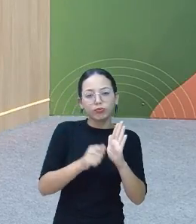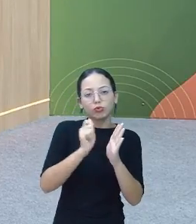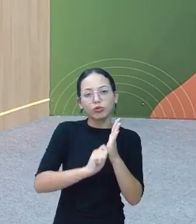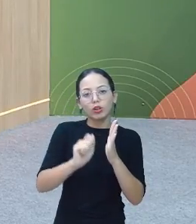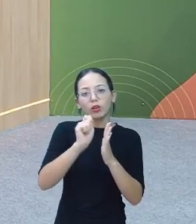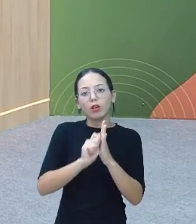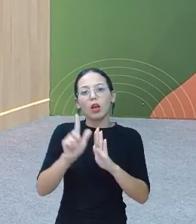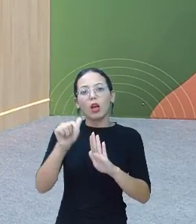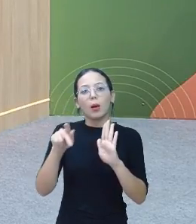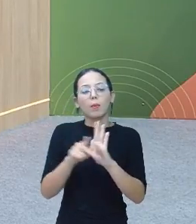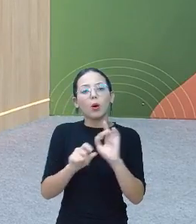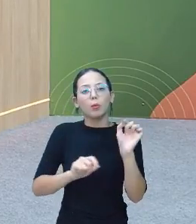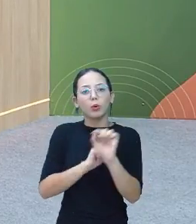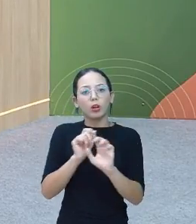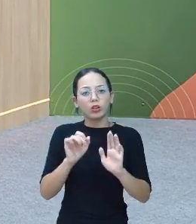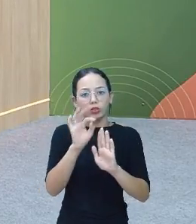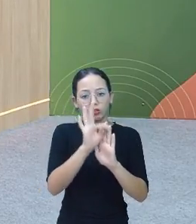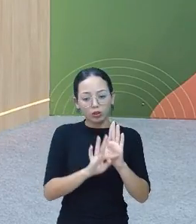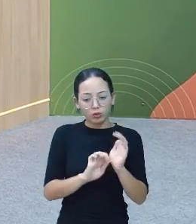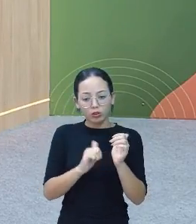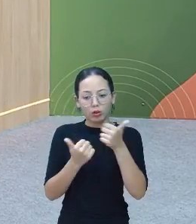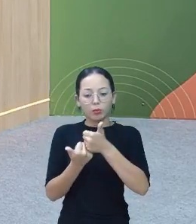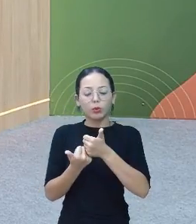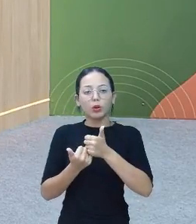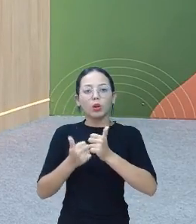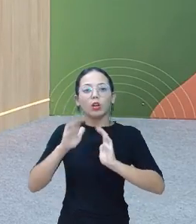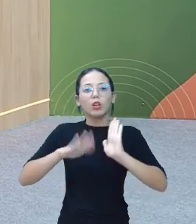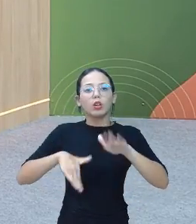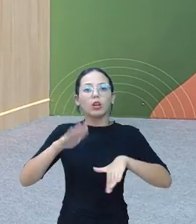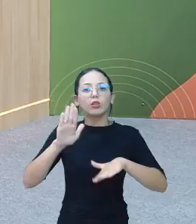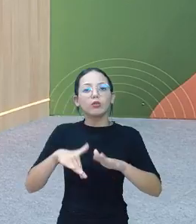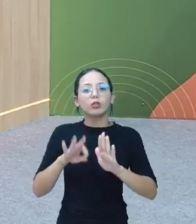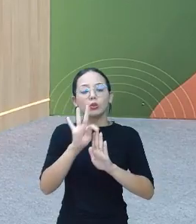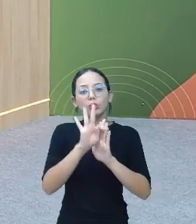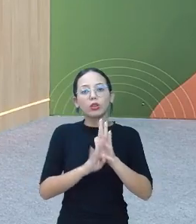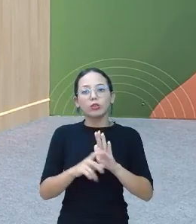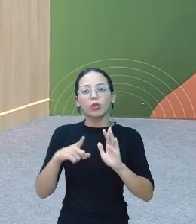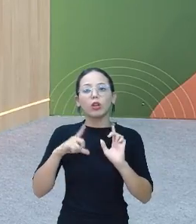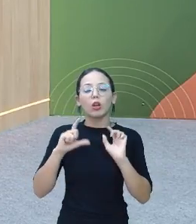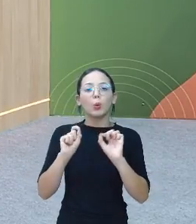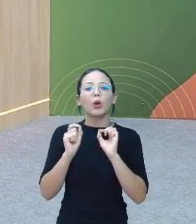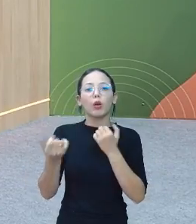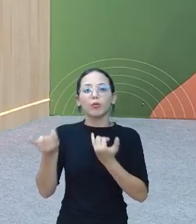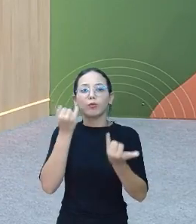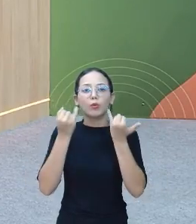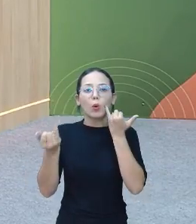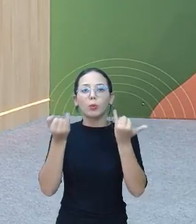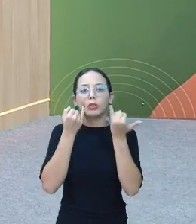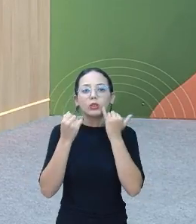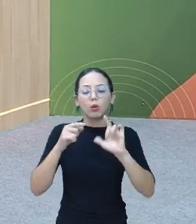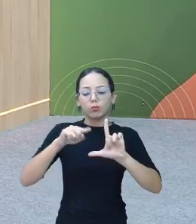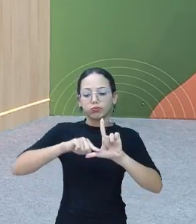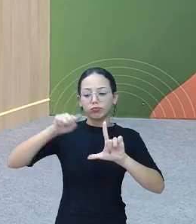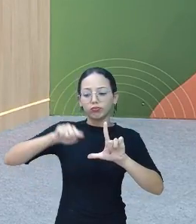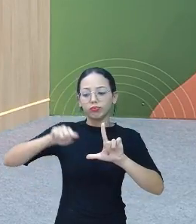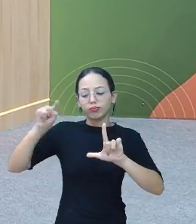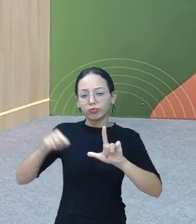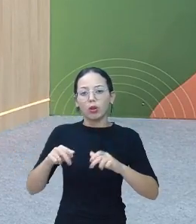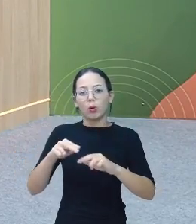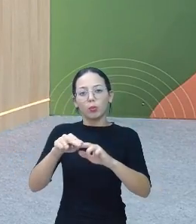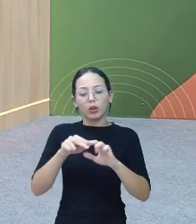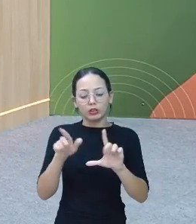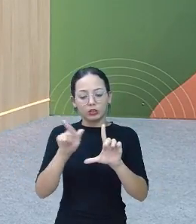são dados textos de apoio e muitas vezes esses textos de apoio têm informações estatísticas através de